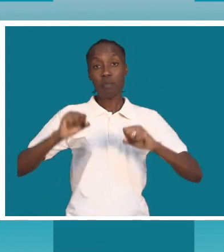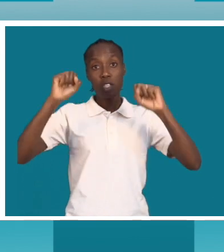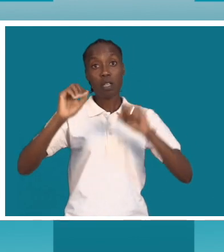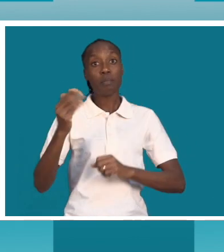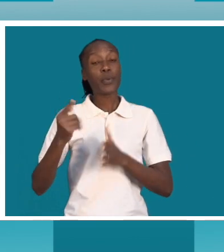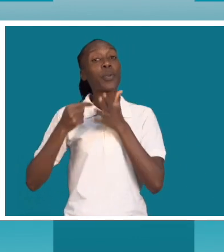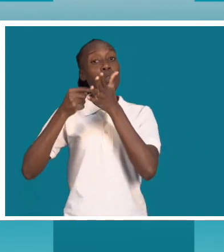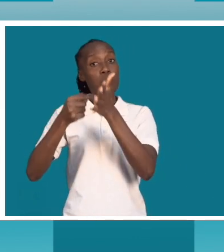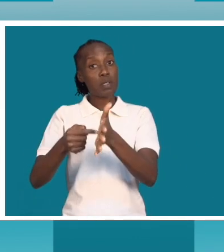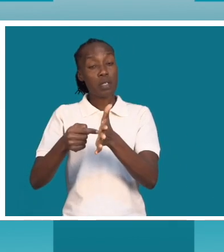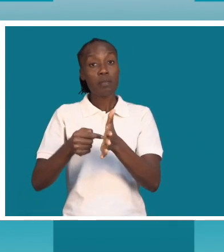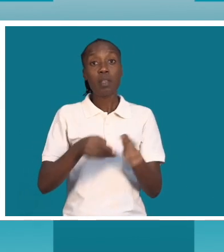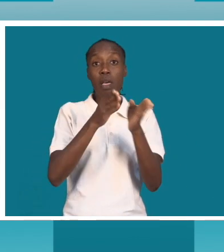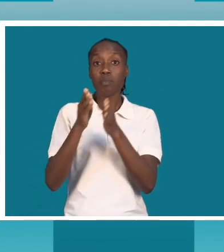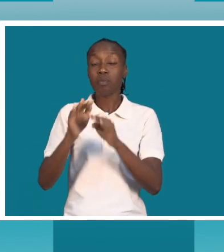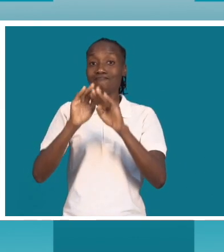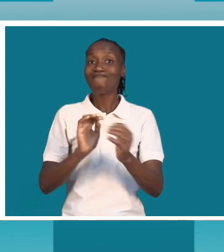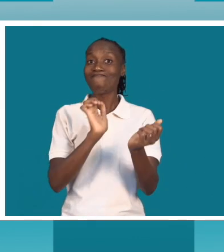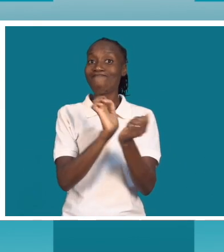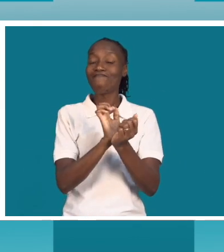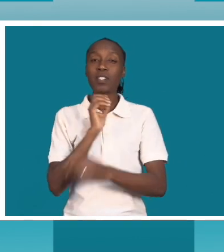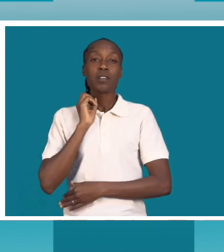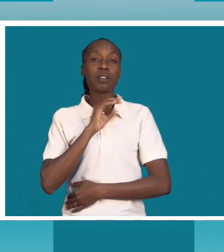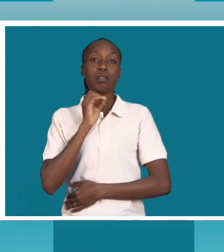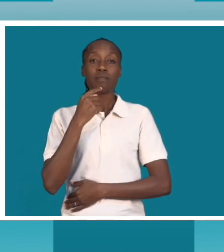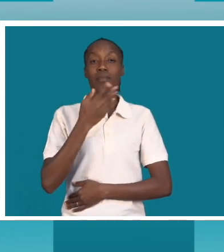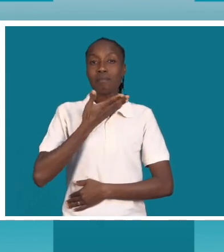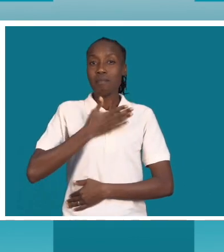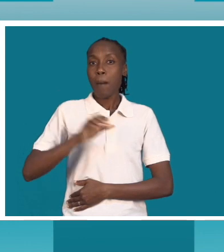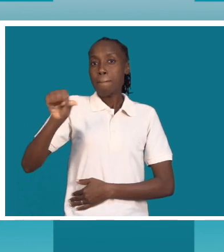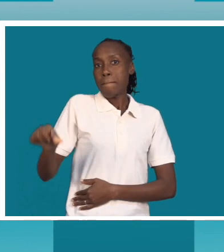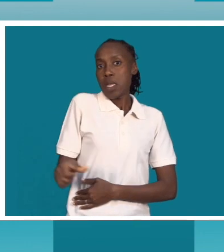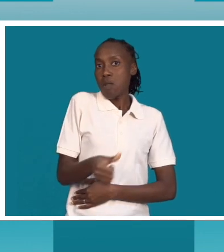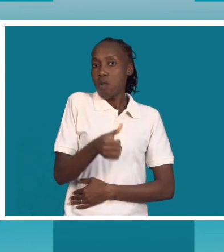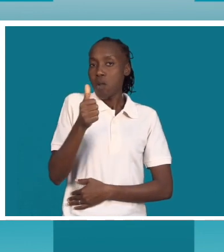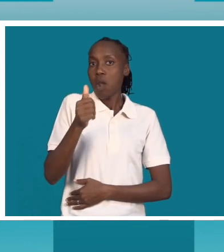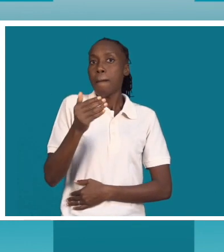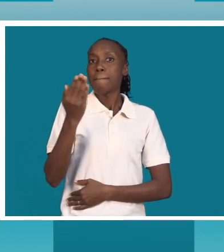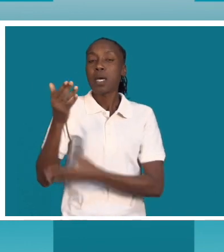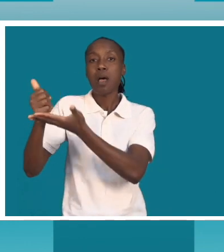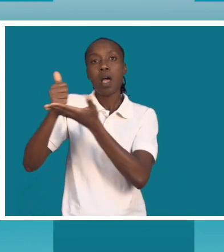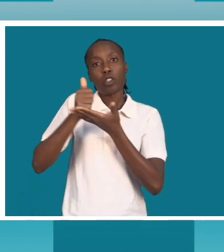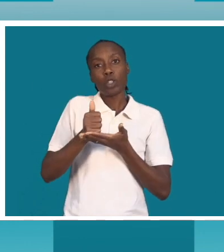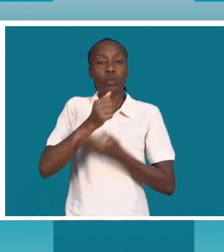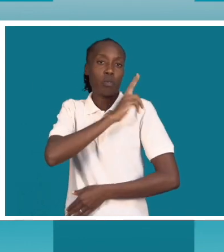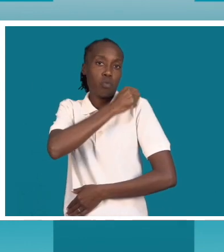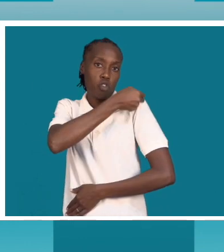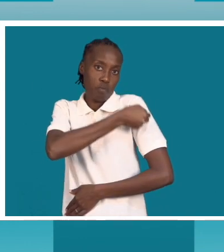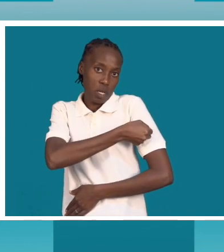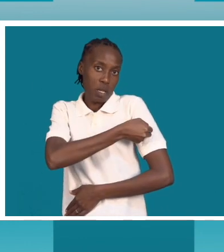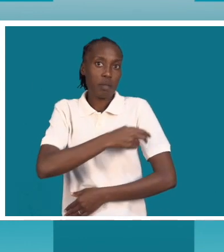exemplo, os reclusos reclamam melhores condições de atendimento hospitalar.